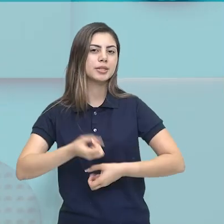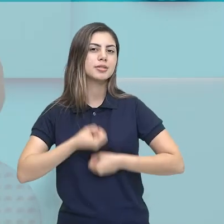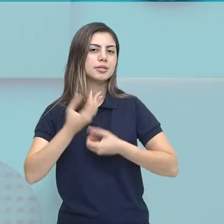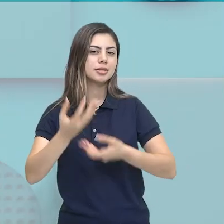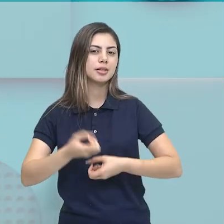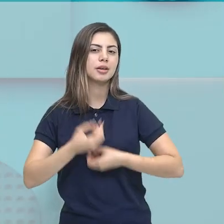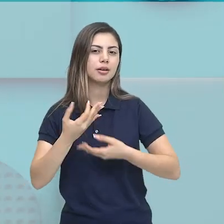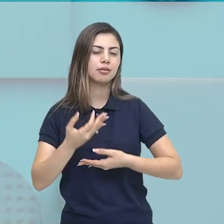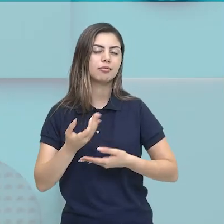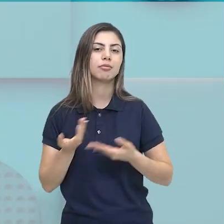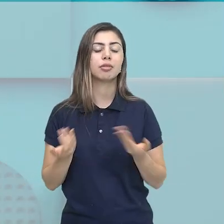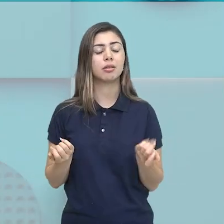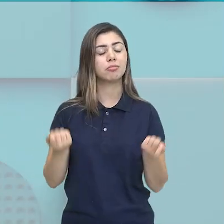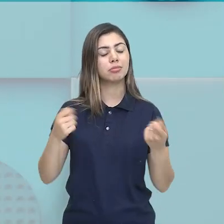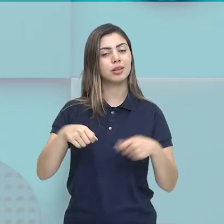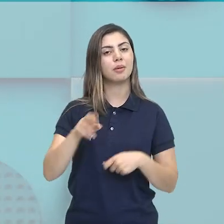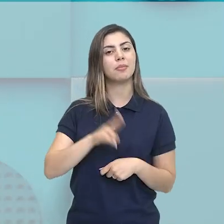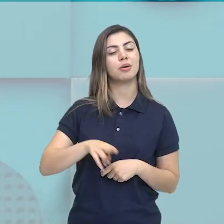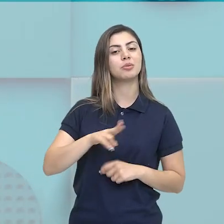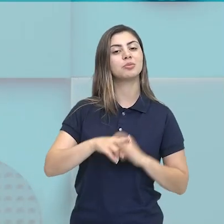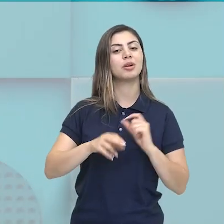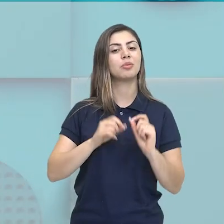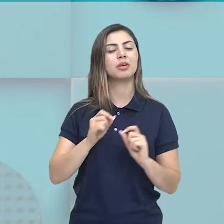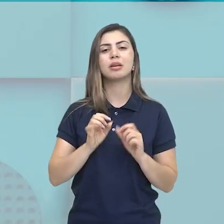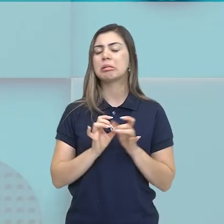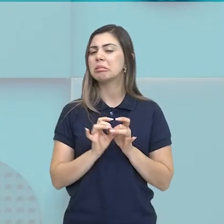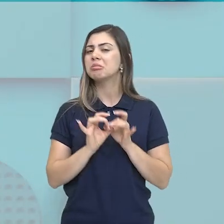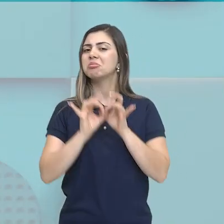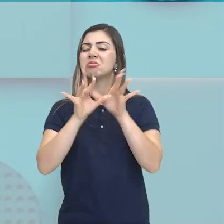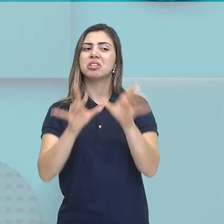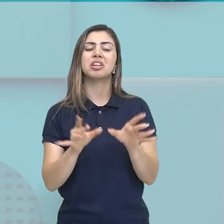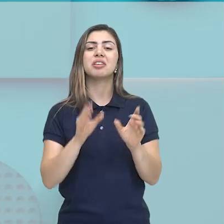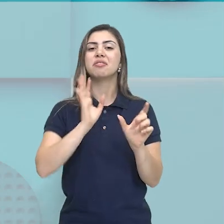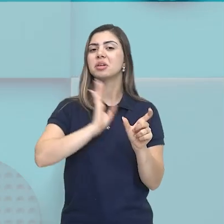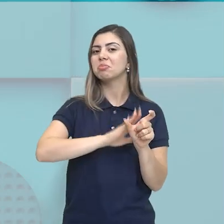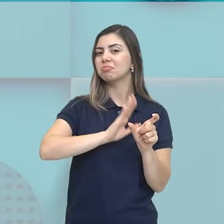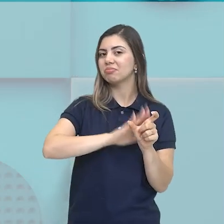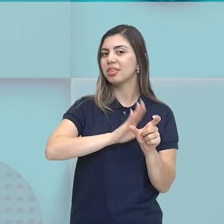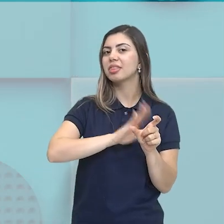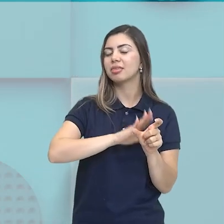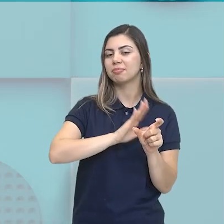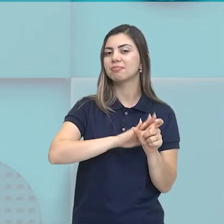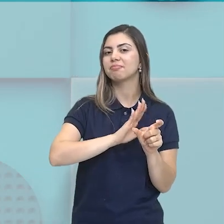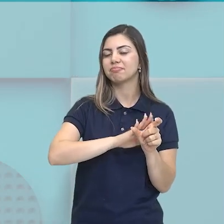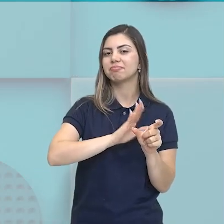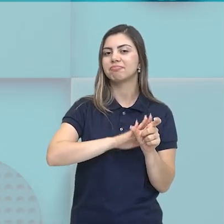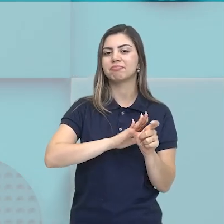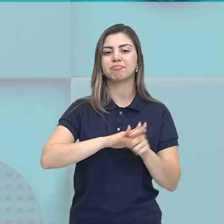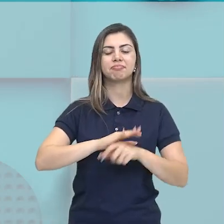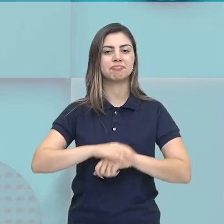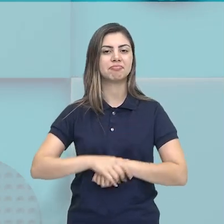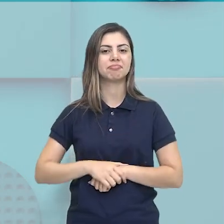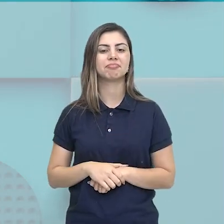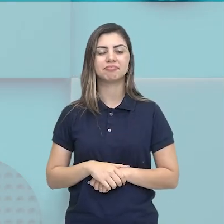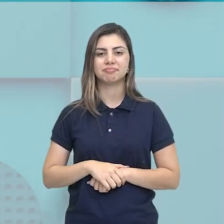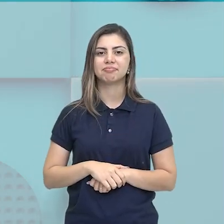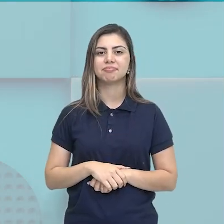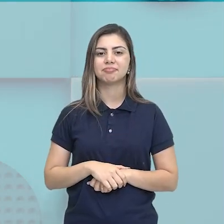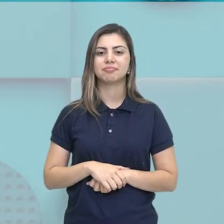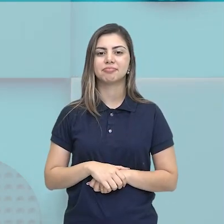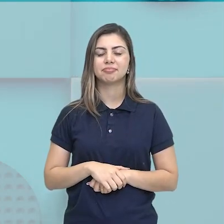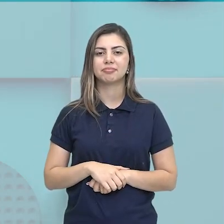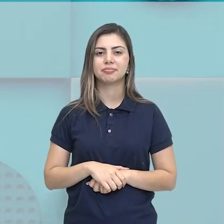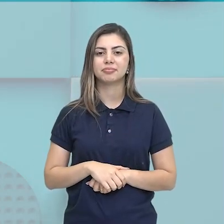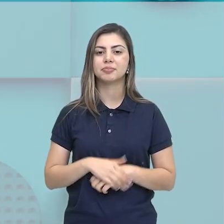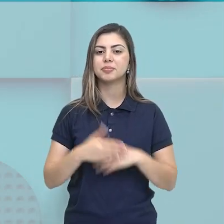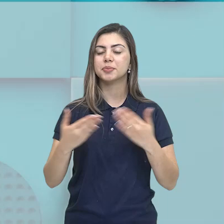poesia, aí eu posso utilizar, eu posso ficar à vontade para utilizar, né, a linguagem